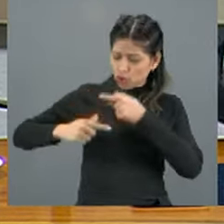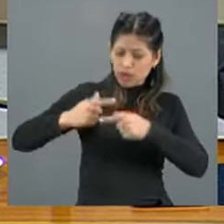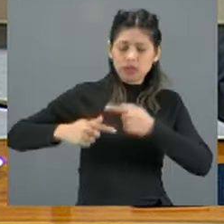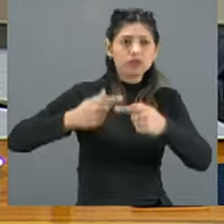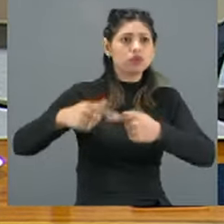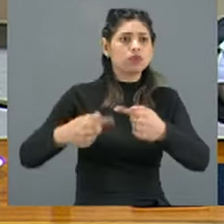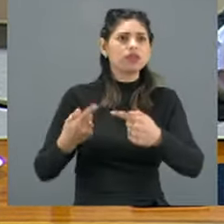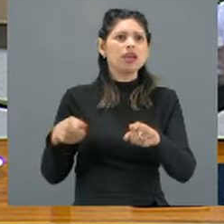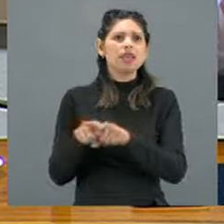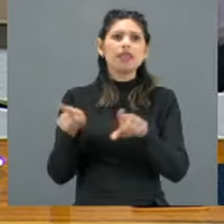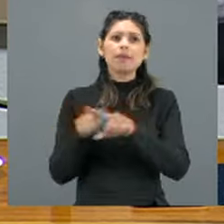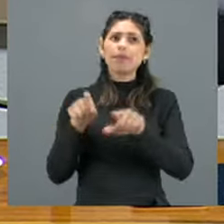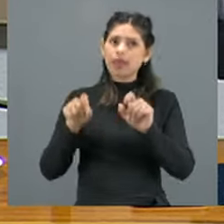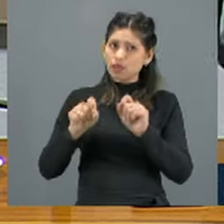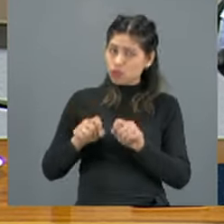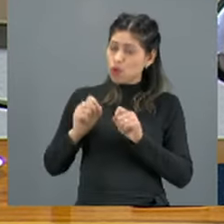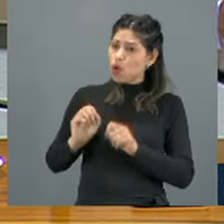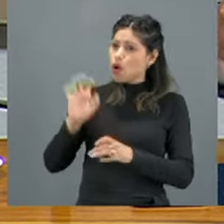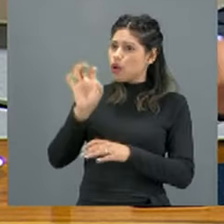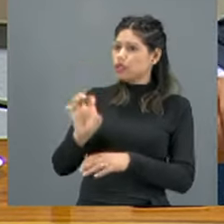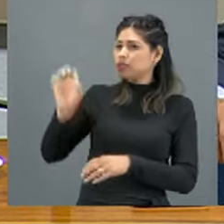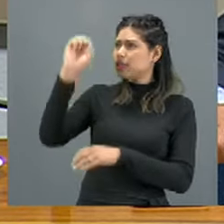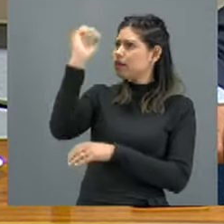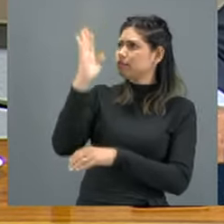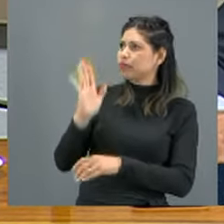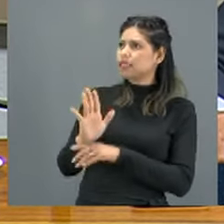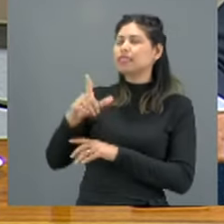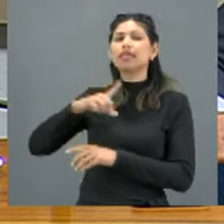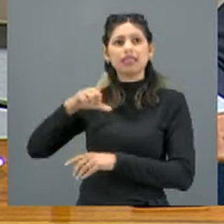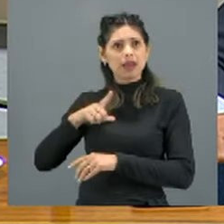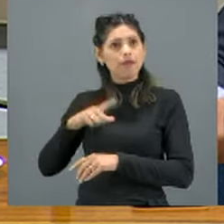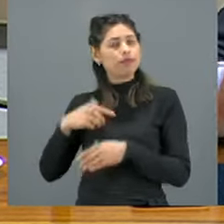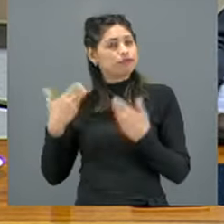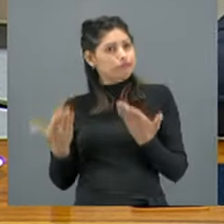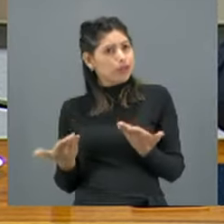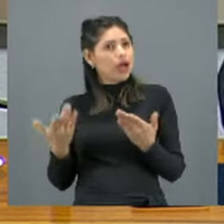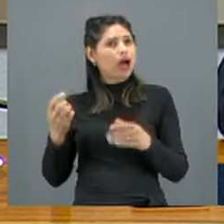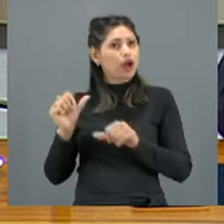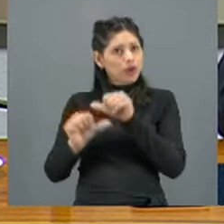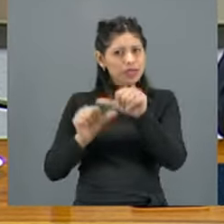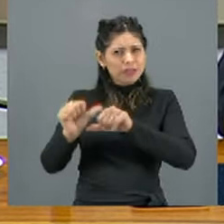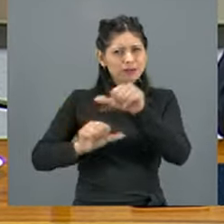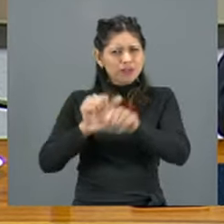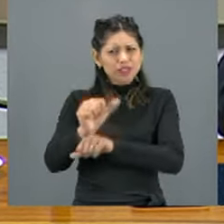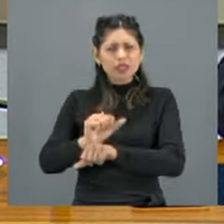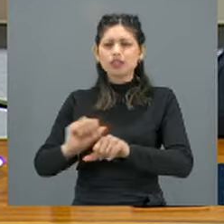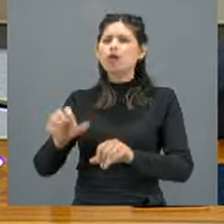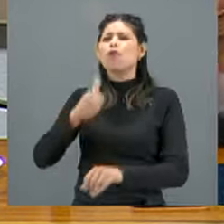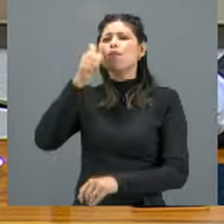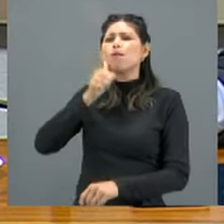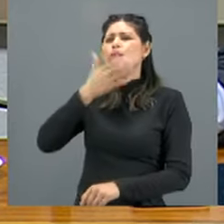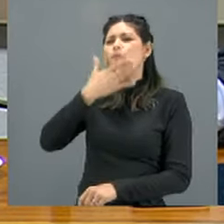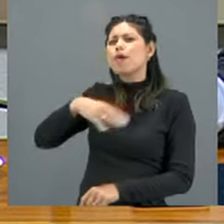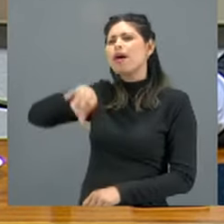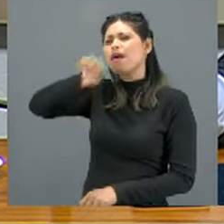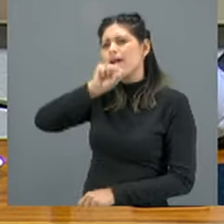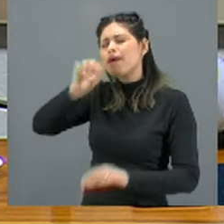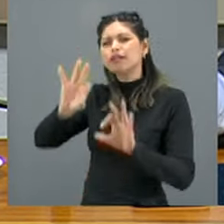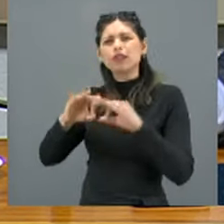força do Estado brasileiro, pressionada por ONGs de fora para dentro, transformando milhares de pais e mães de família